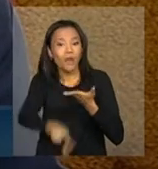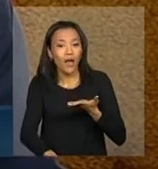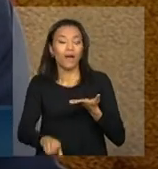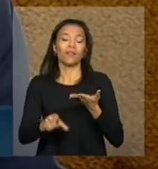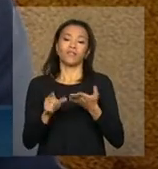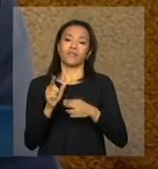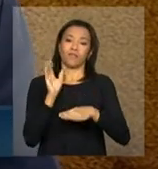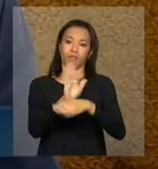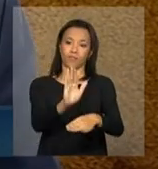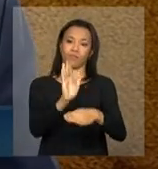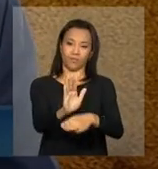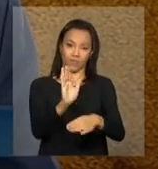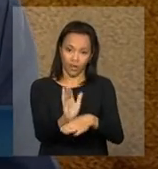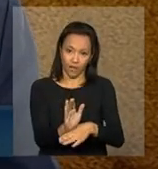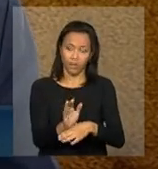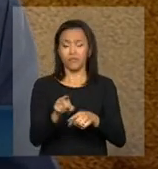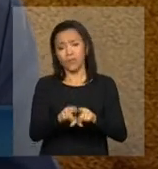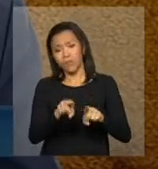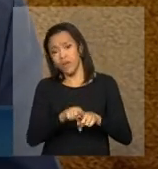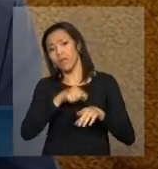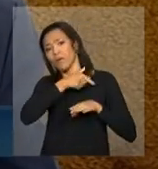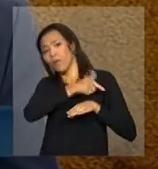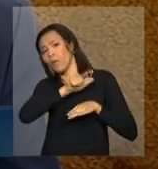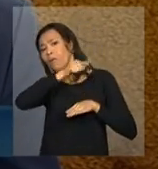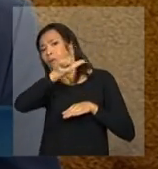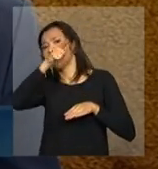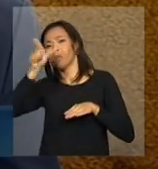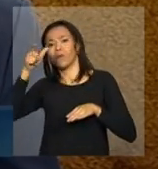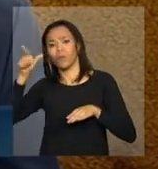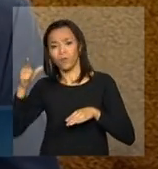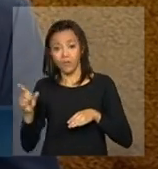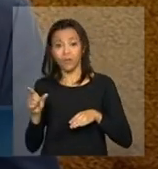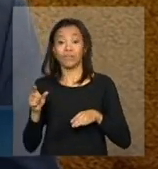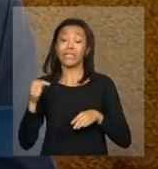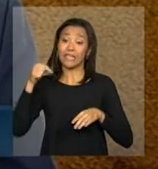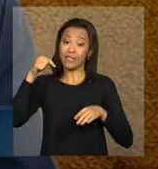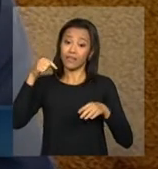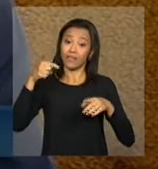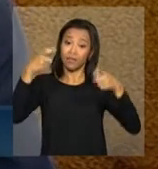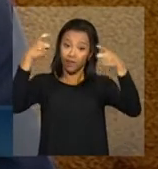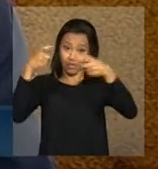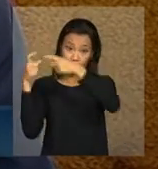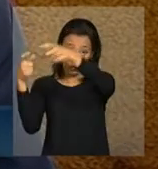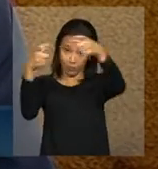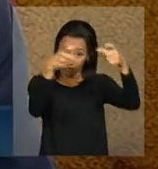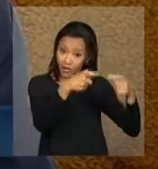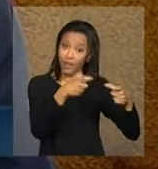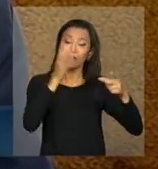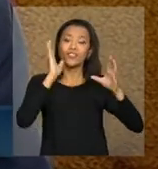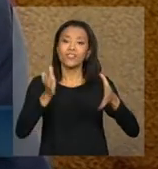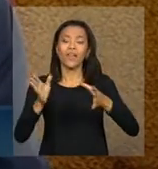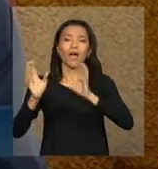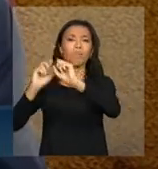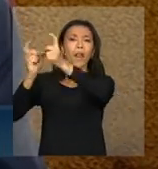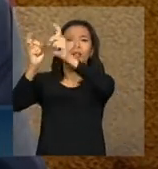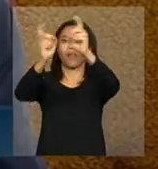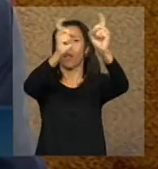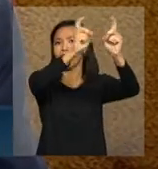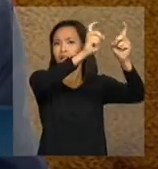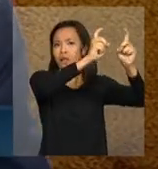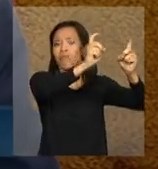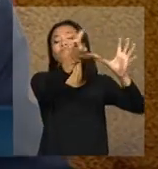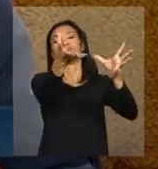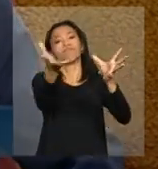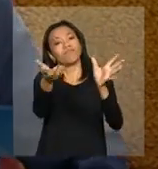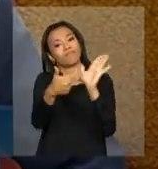esse processo, além de outras que, eventualmente, nesses espaços já vinham sendo construídas e já vinham sendo